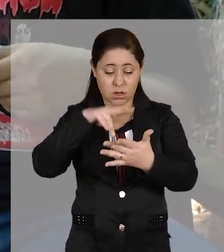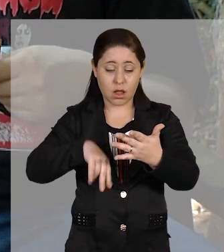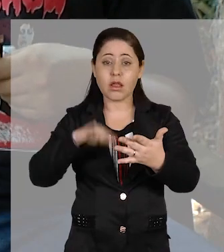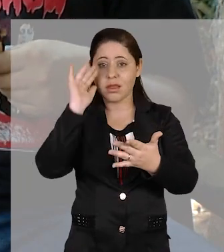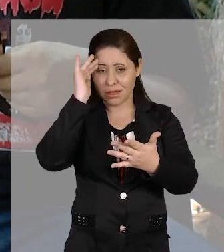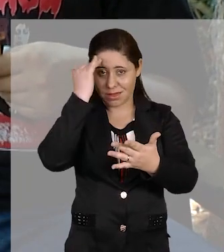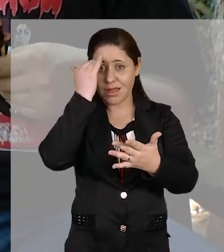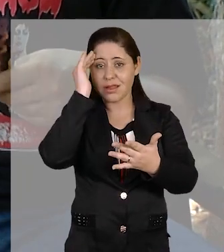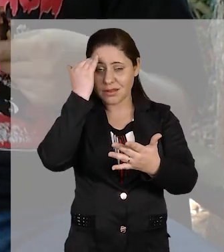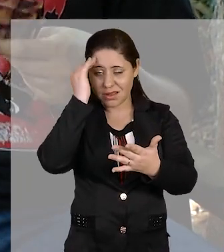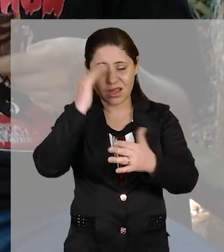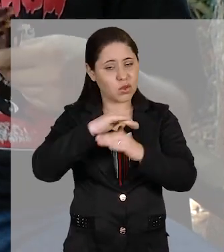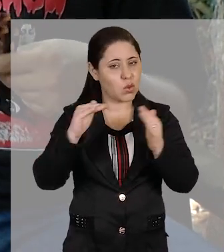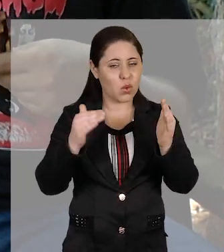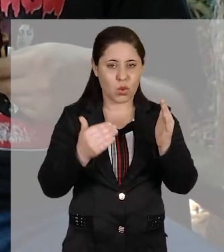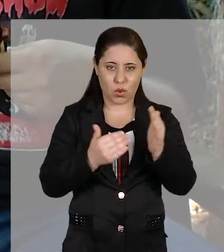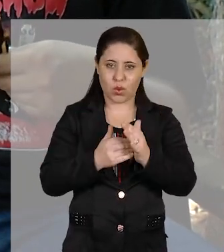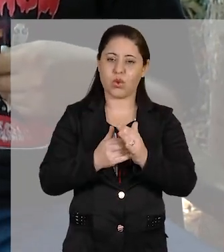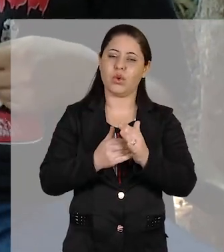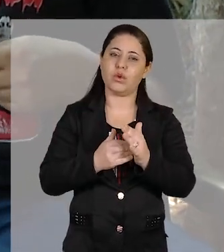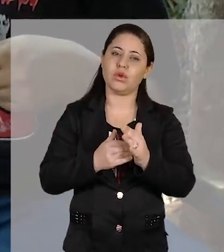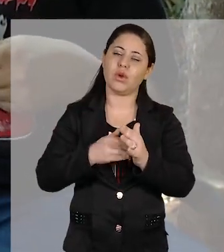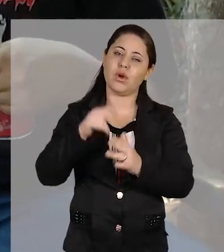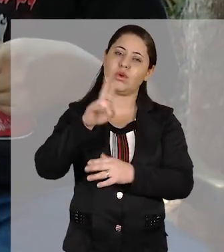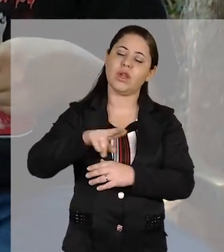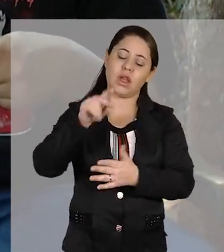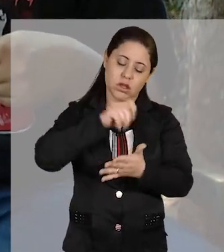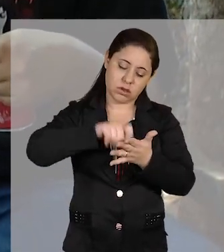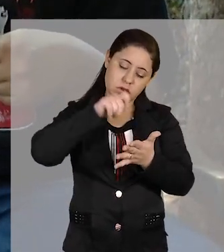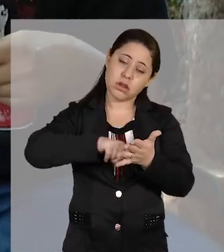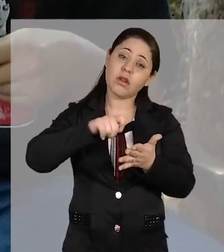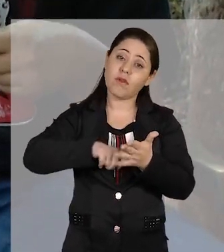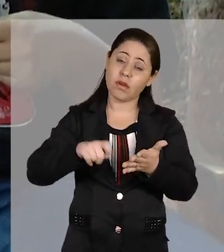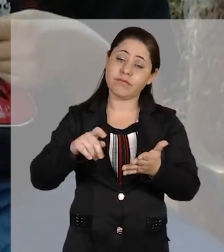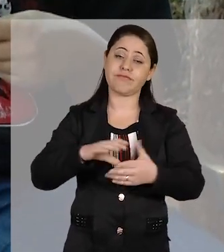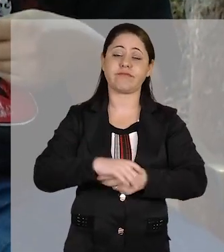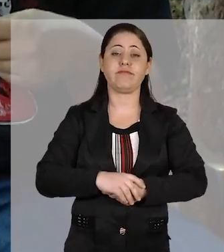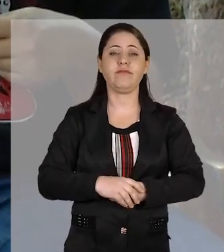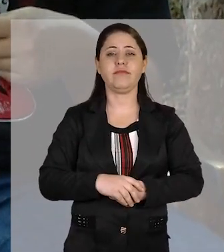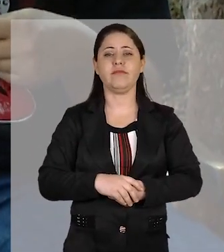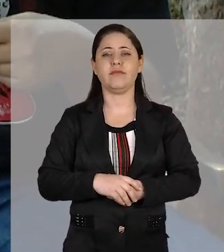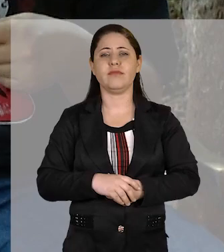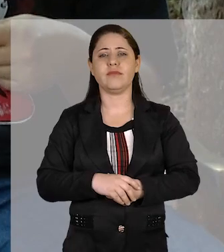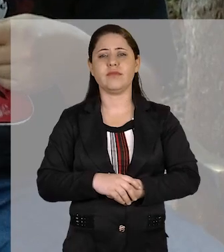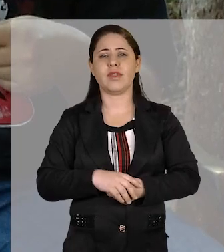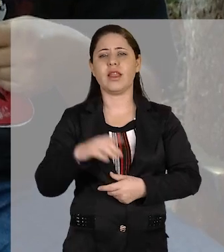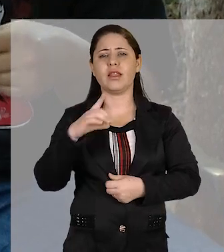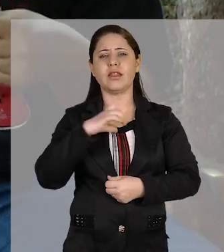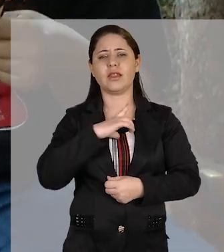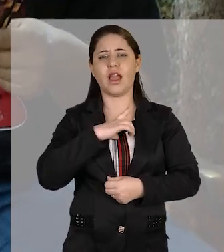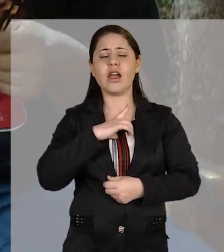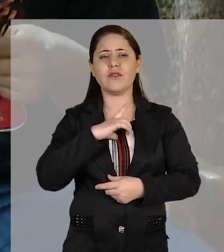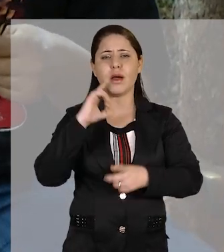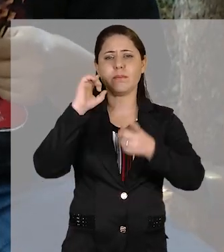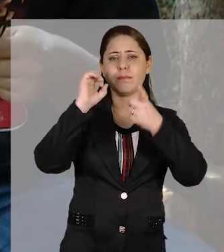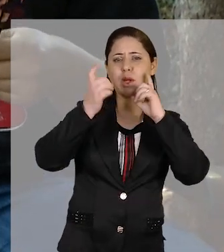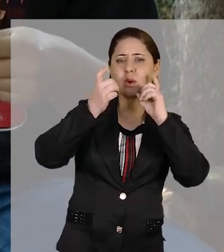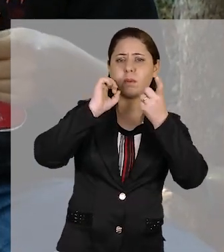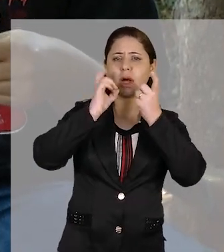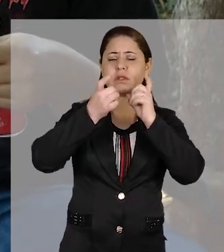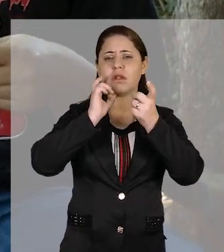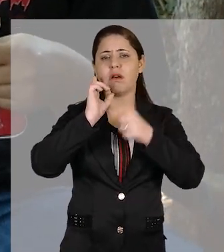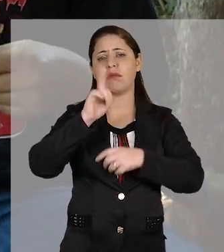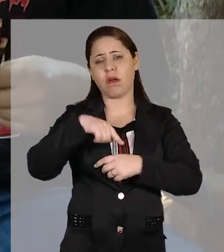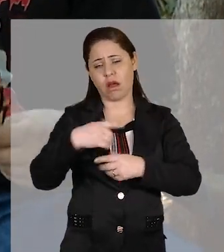né? Podendo filtrar, né? O que você escreveu. Você teve essa preocupação,